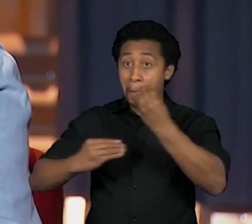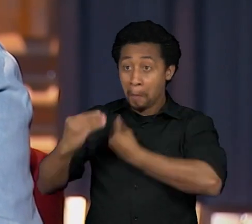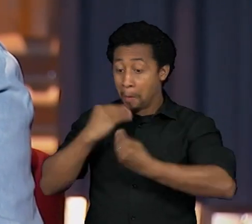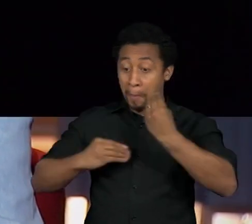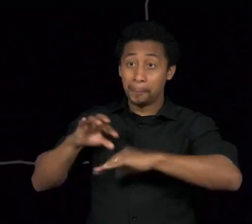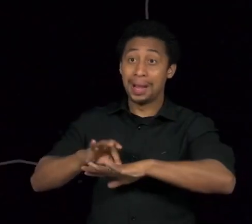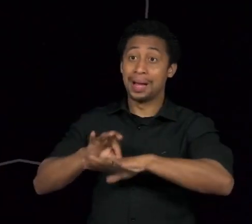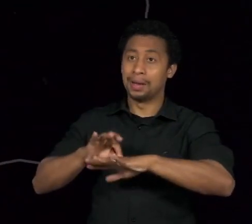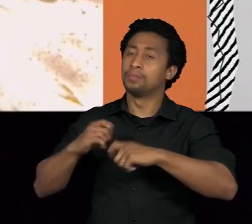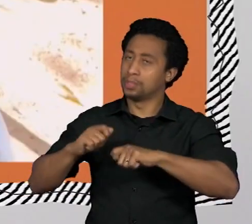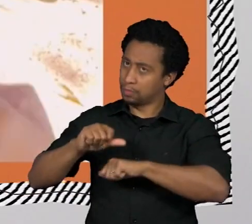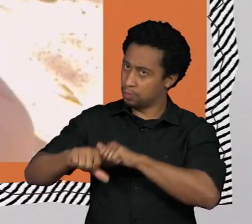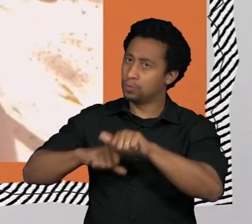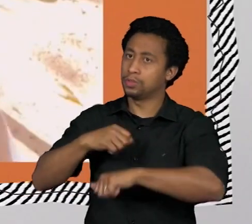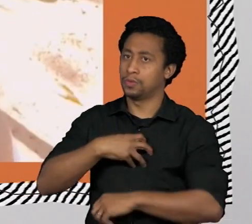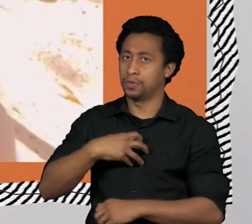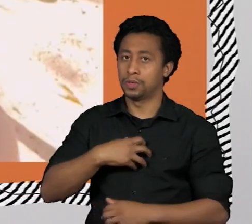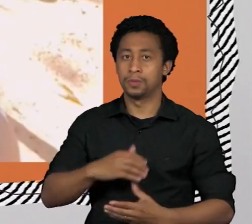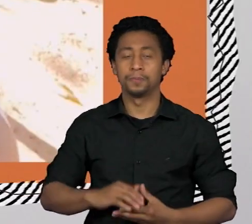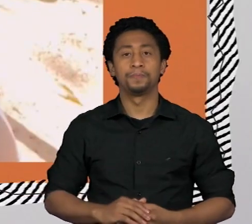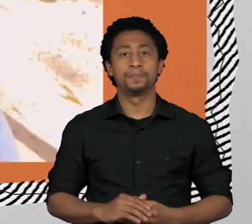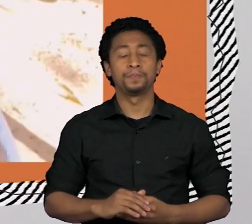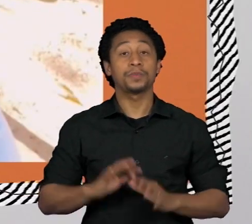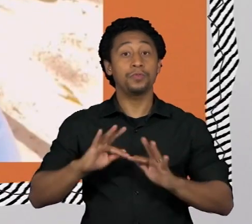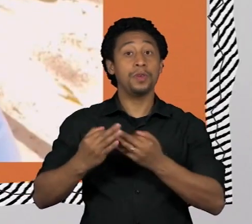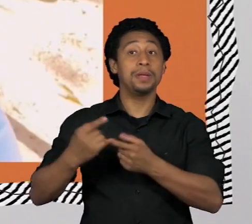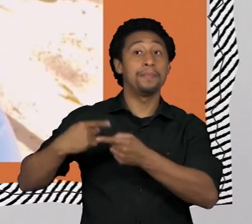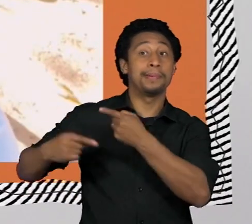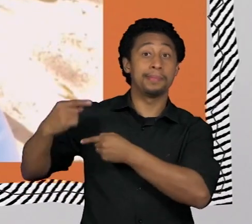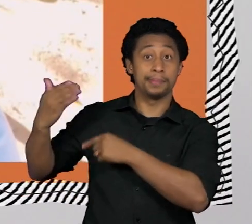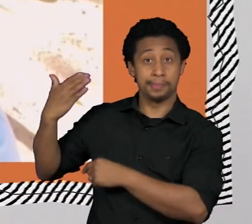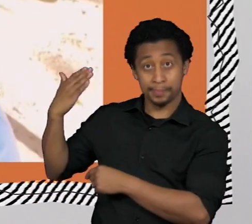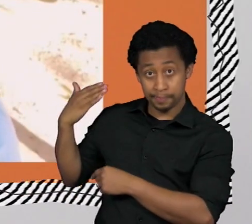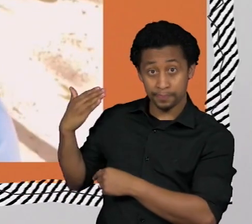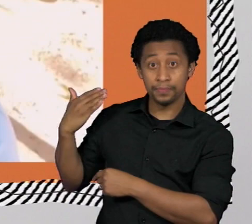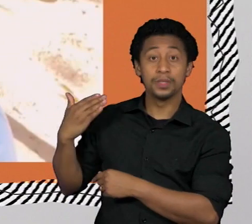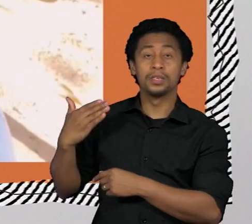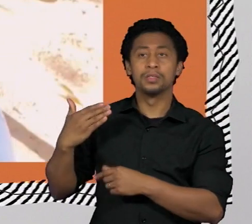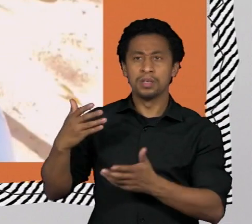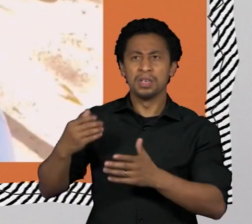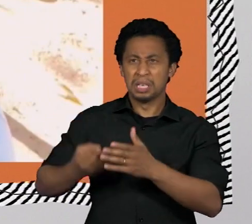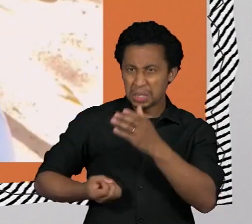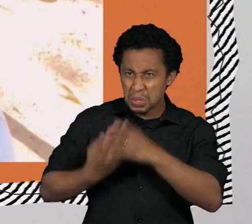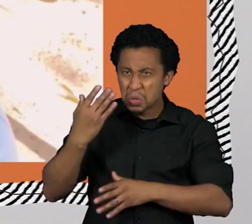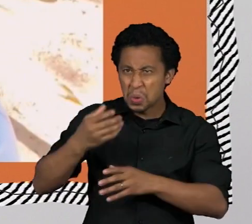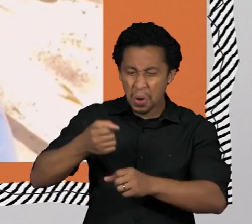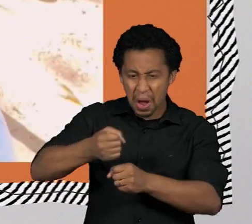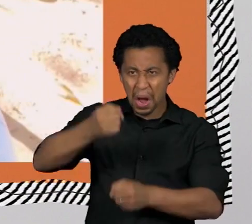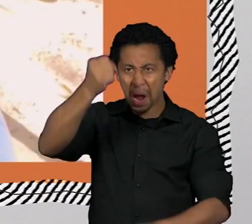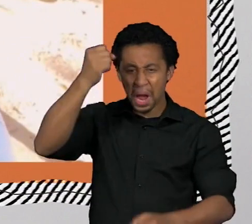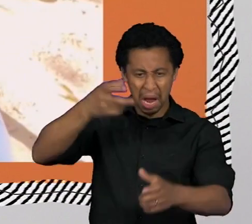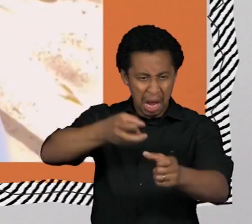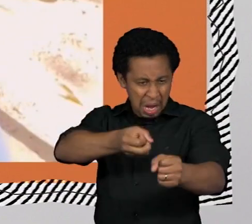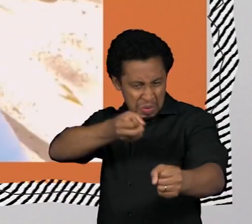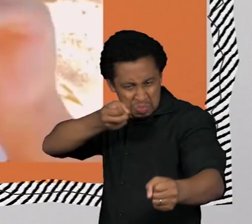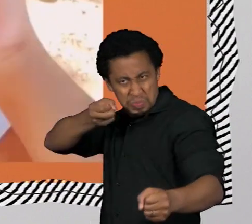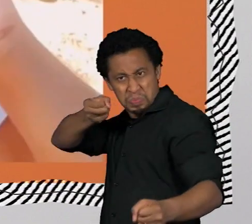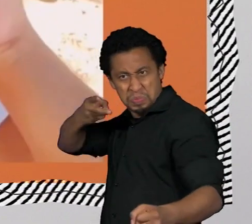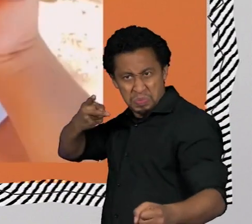precisa de soluções diferentes. Meus ancestrais não inventaram arco e flecha para caçar o